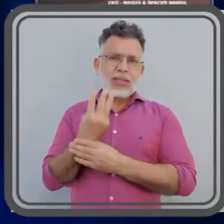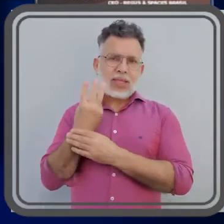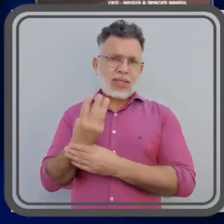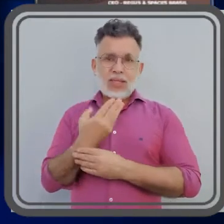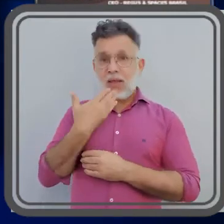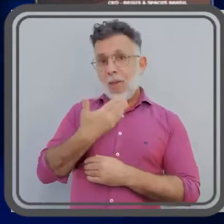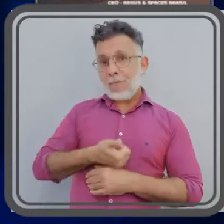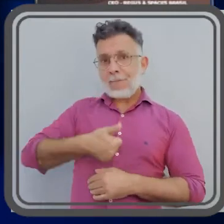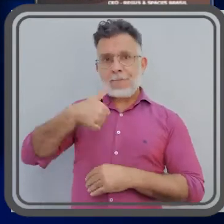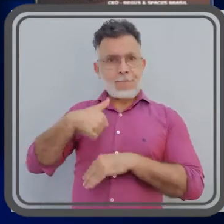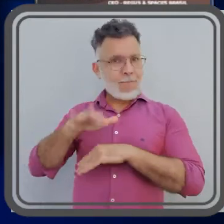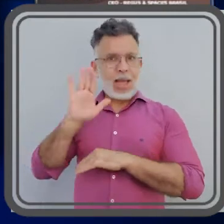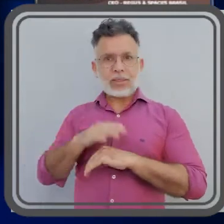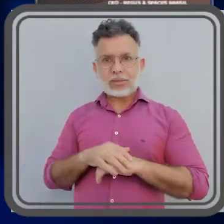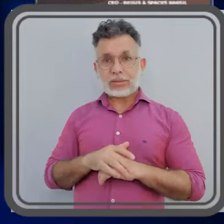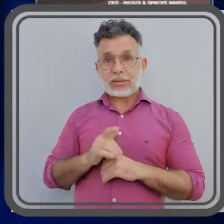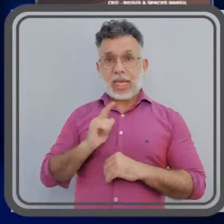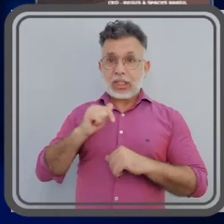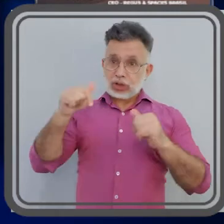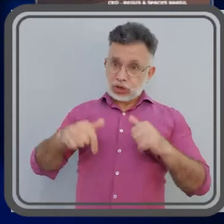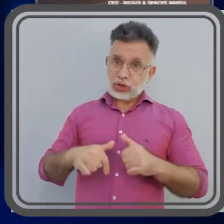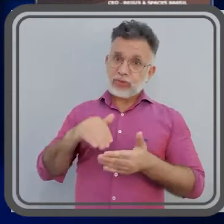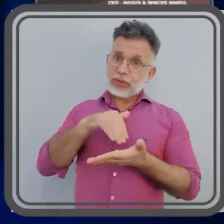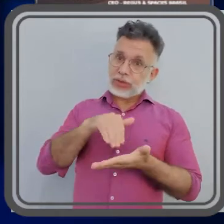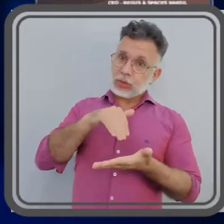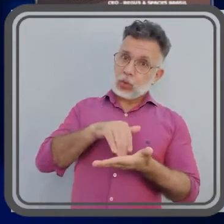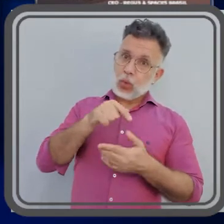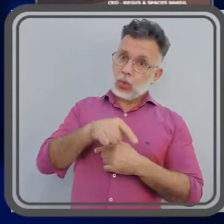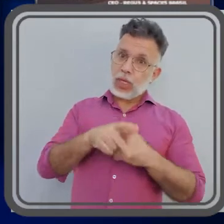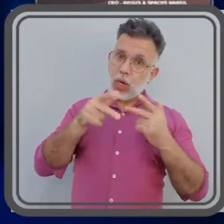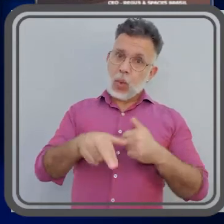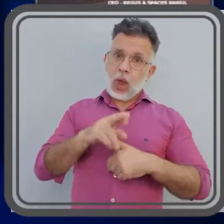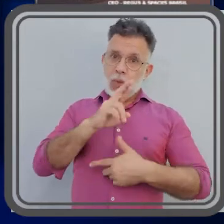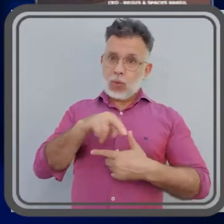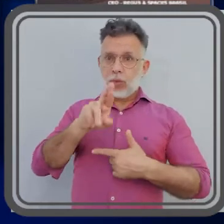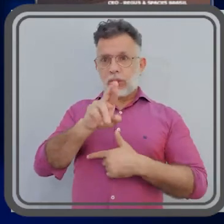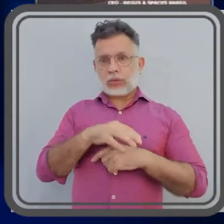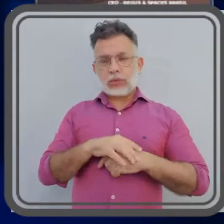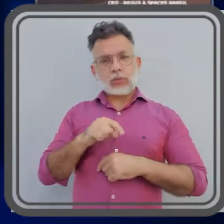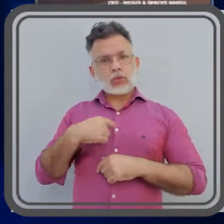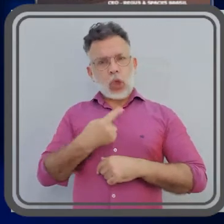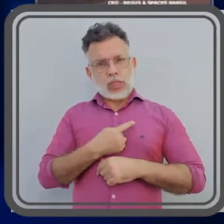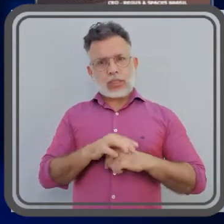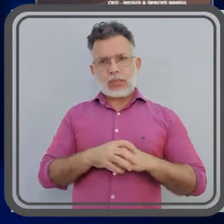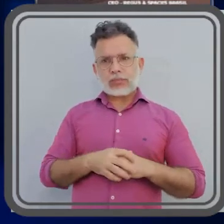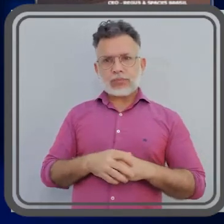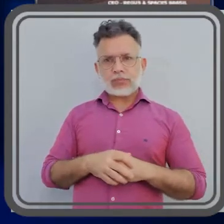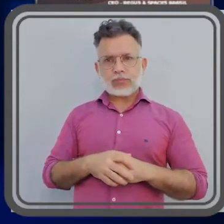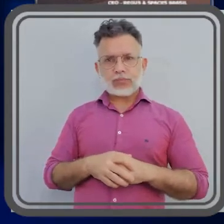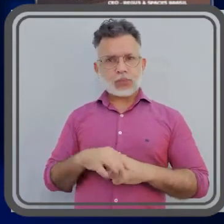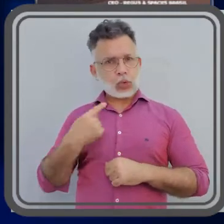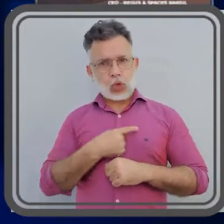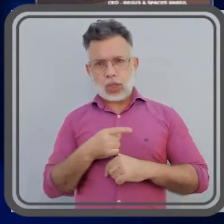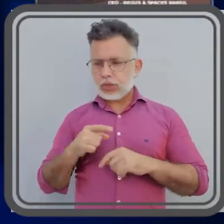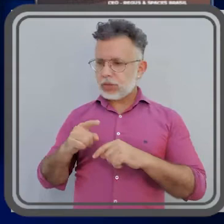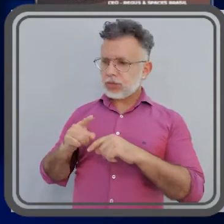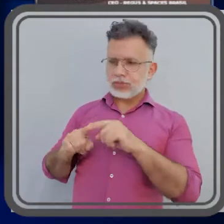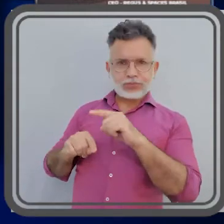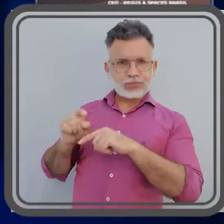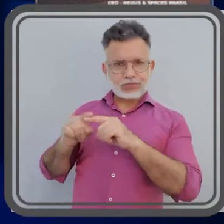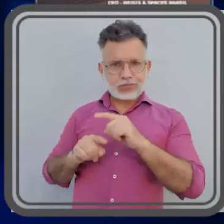fica localizado num co-work, como a Regus. É, nós ficamos, os nossos